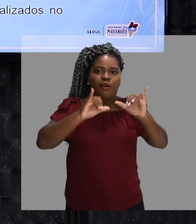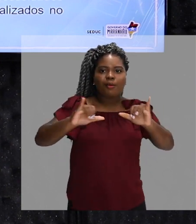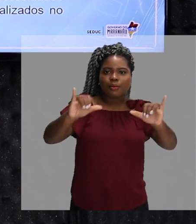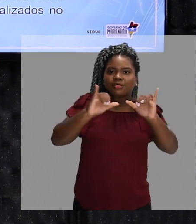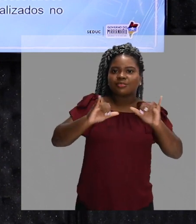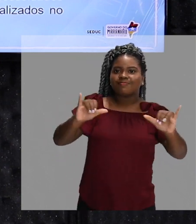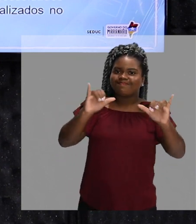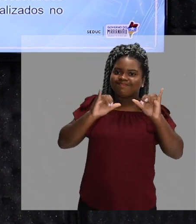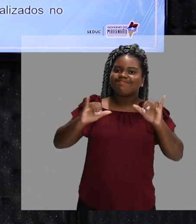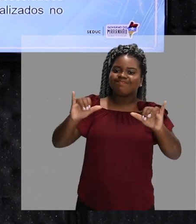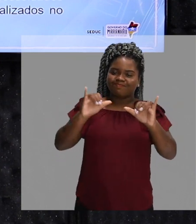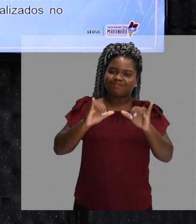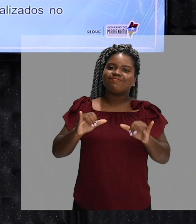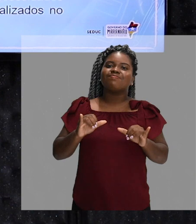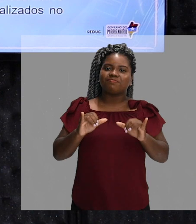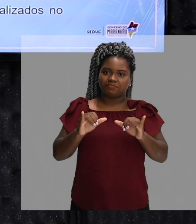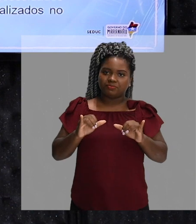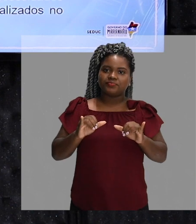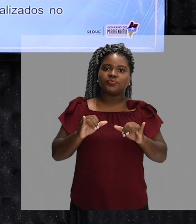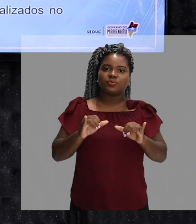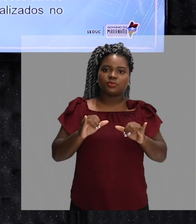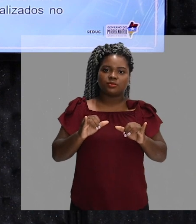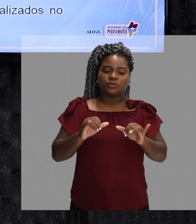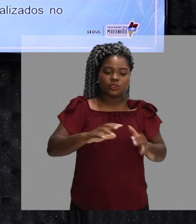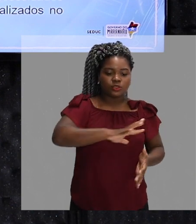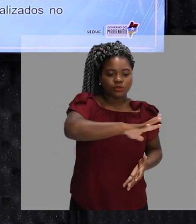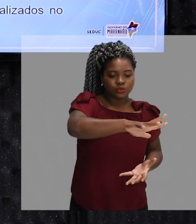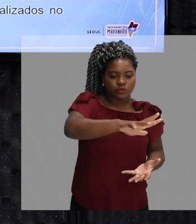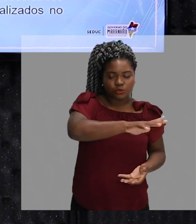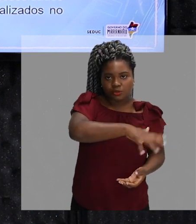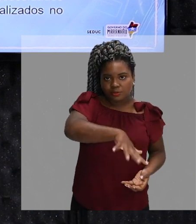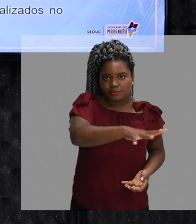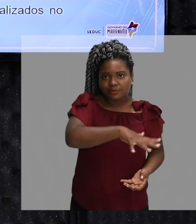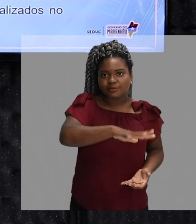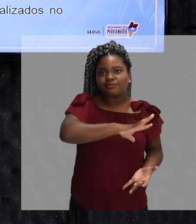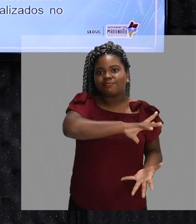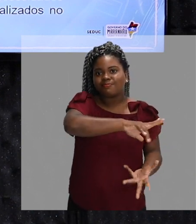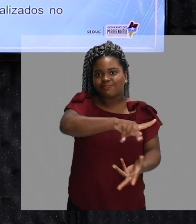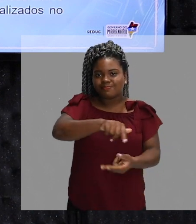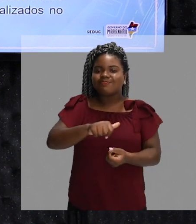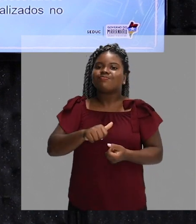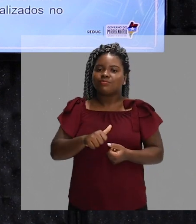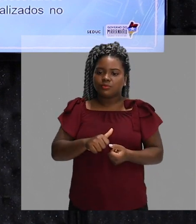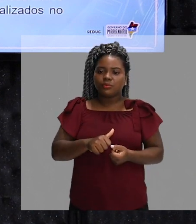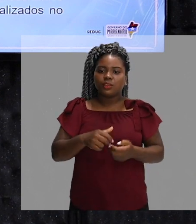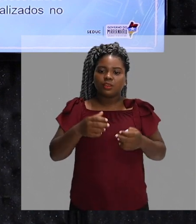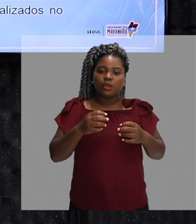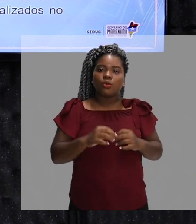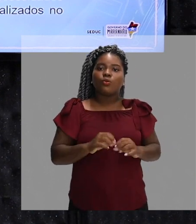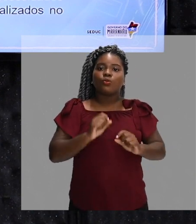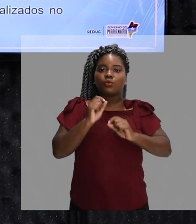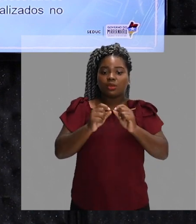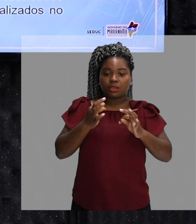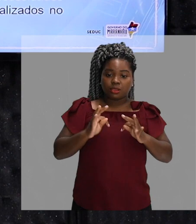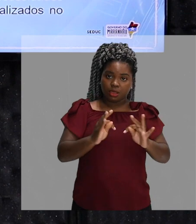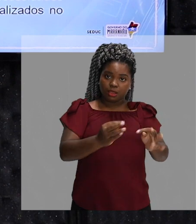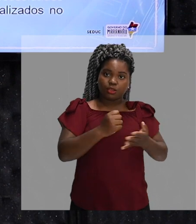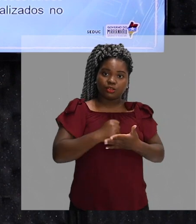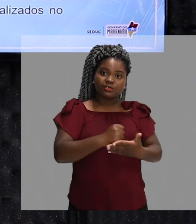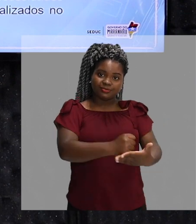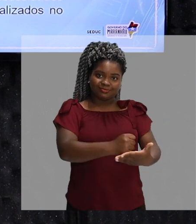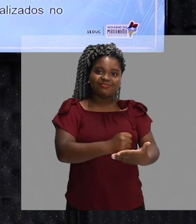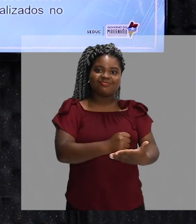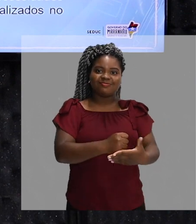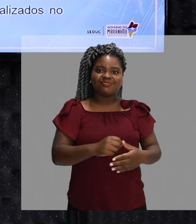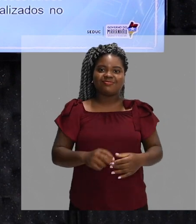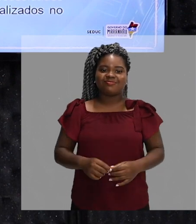analisar, armazenar essas informações, essas técnicas elas estão cada vez mais aperfeiçoadas.